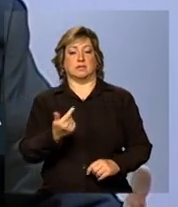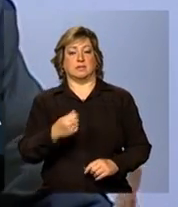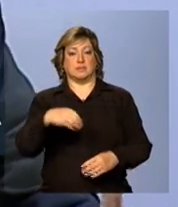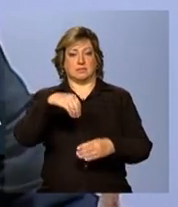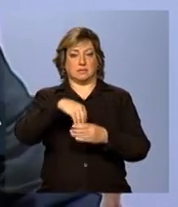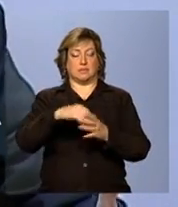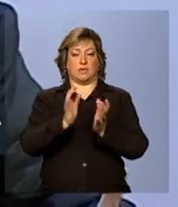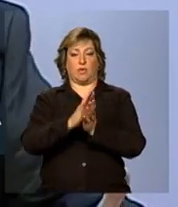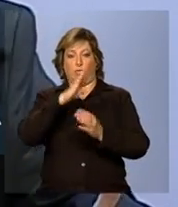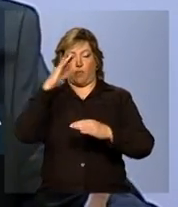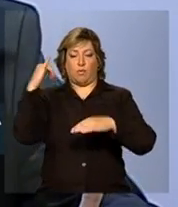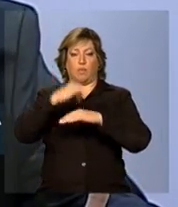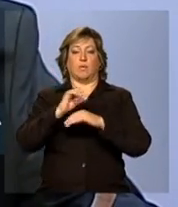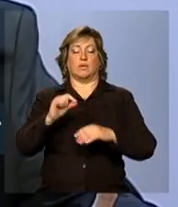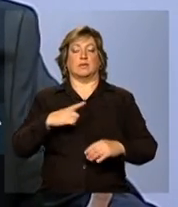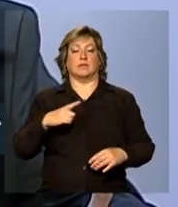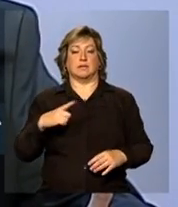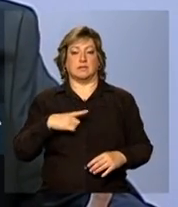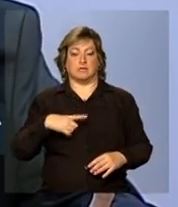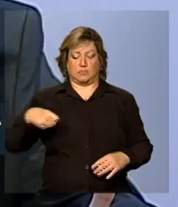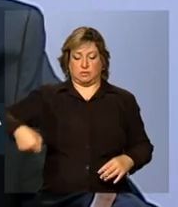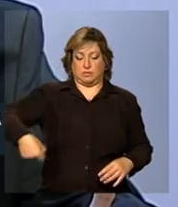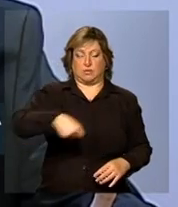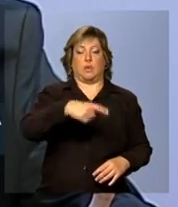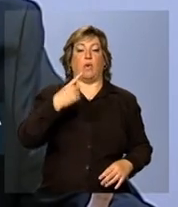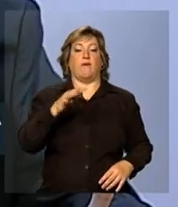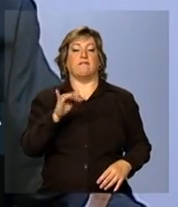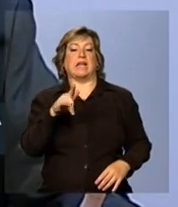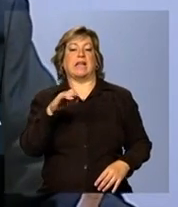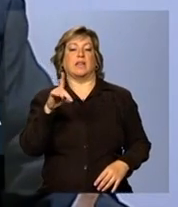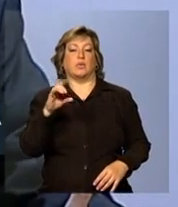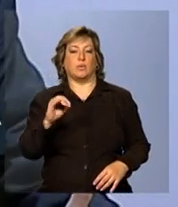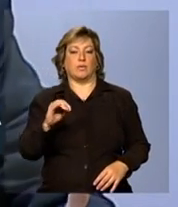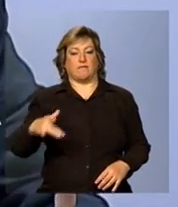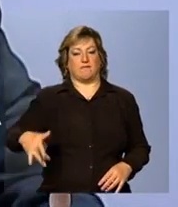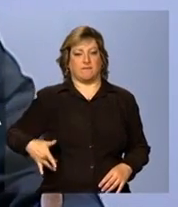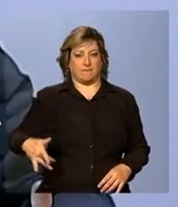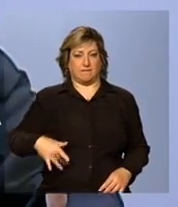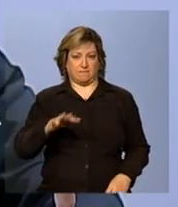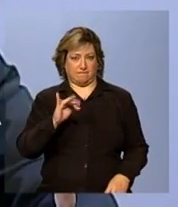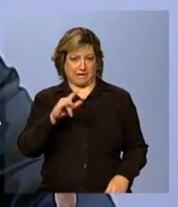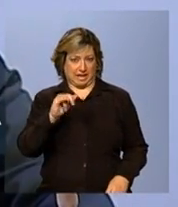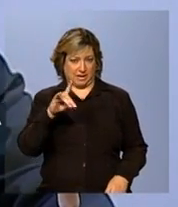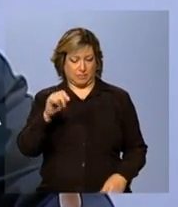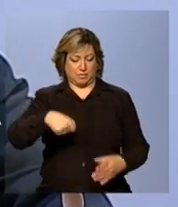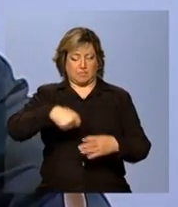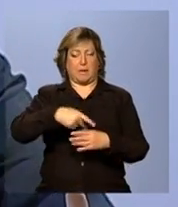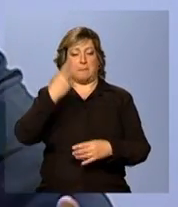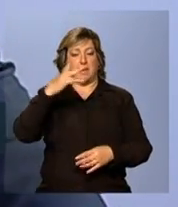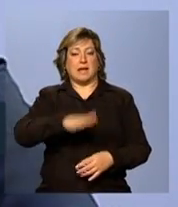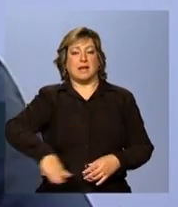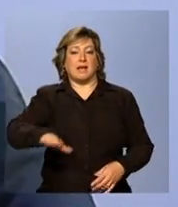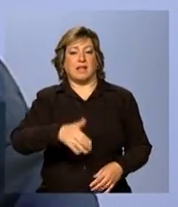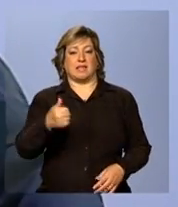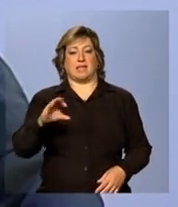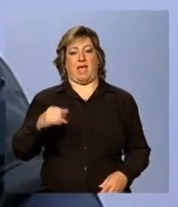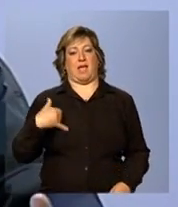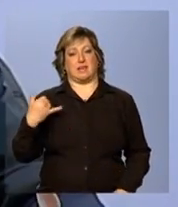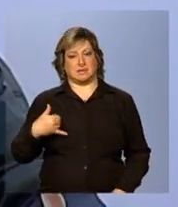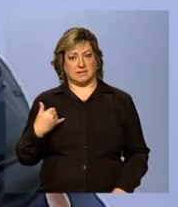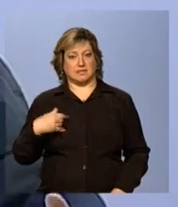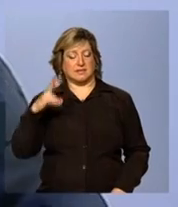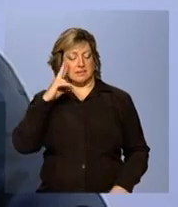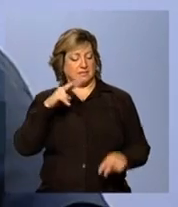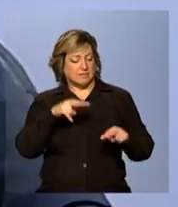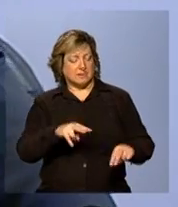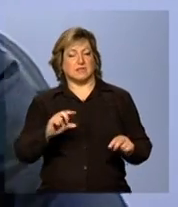no voo, que foi um fígado para uma criança de 10 anos. E a minha história de captação foi tão difícil, a minha história